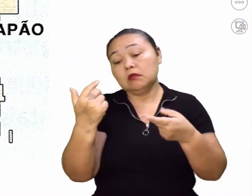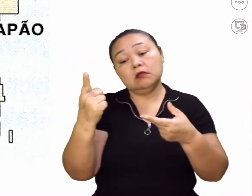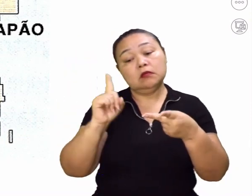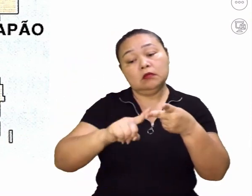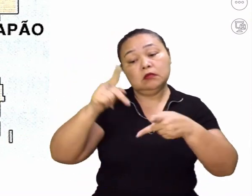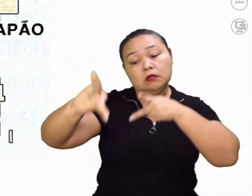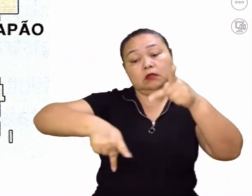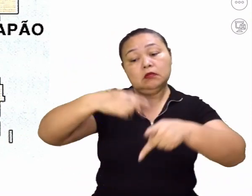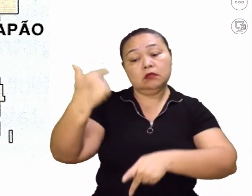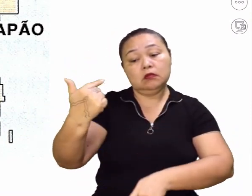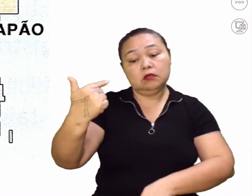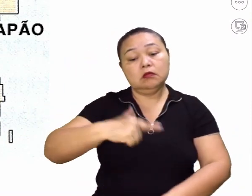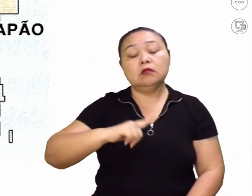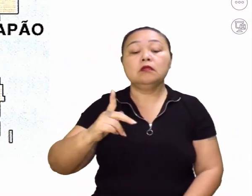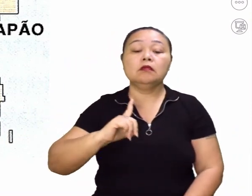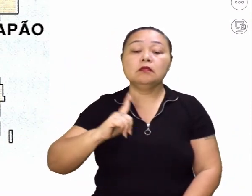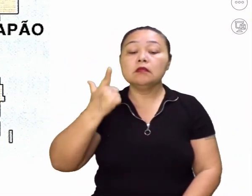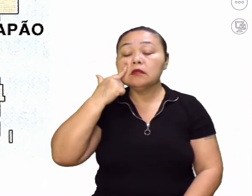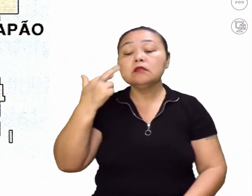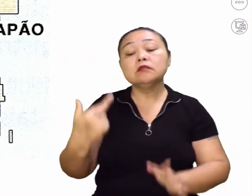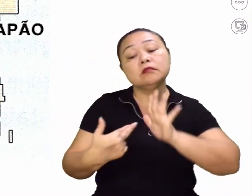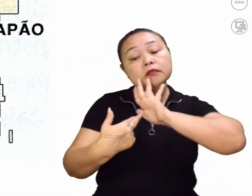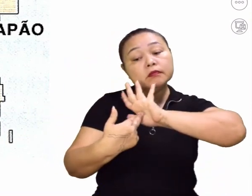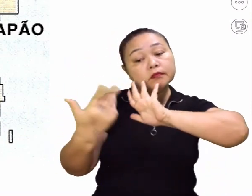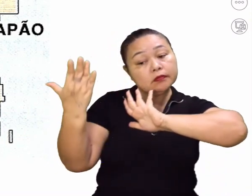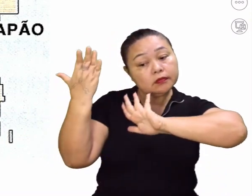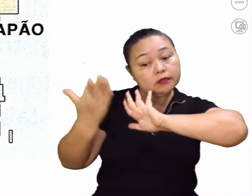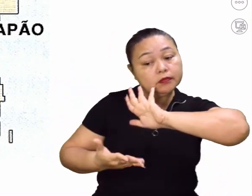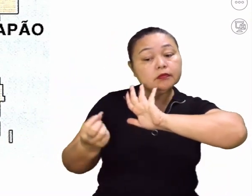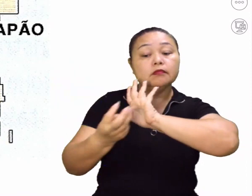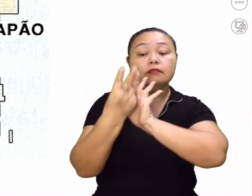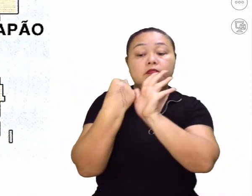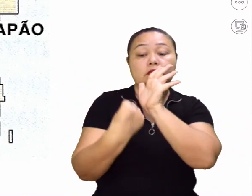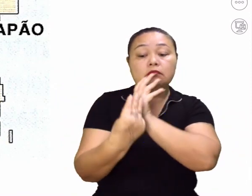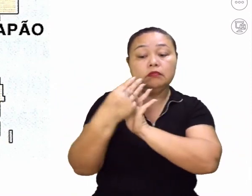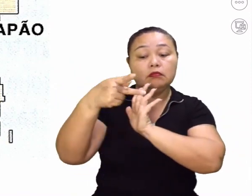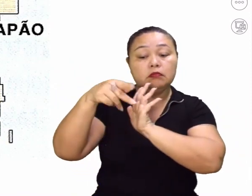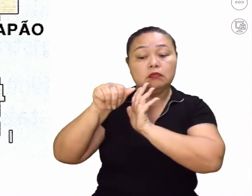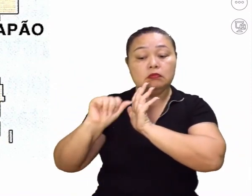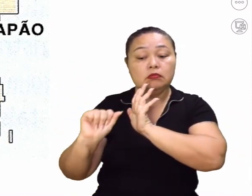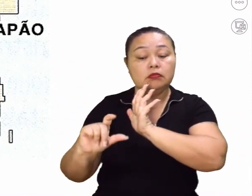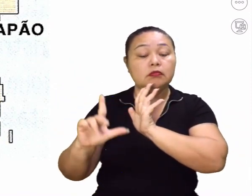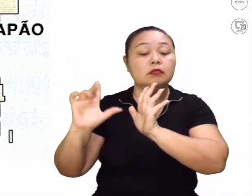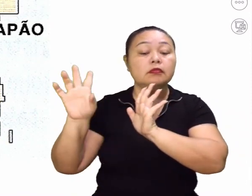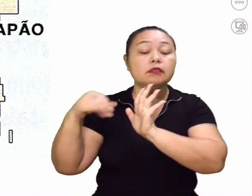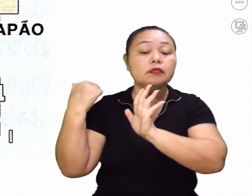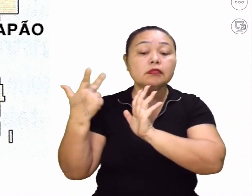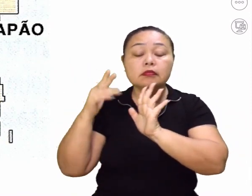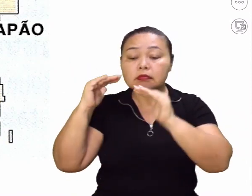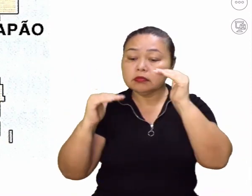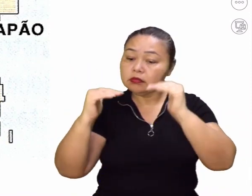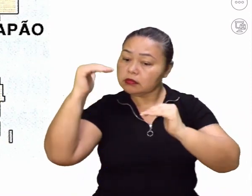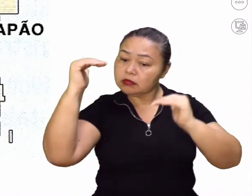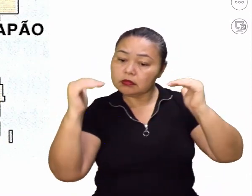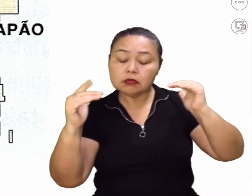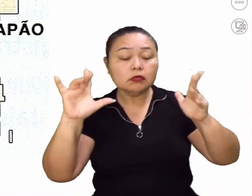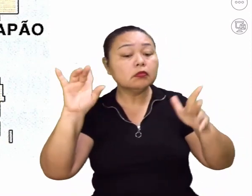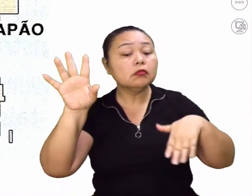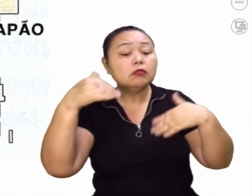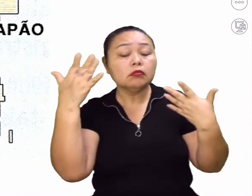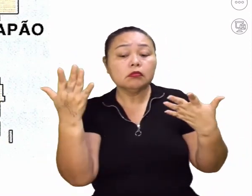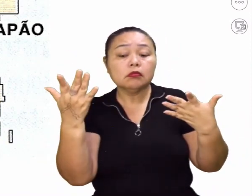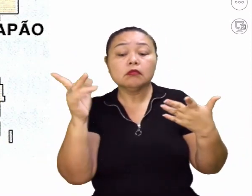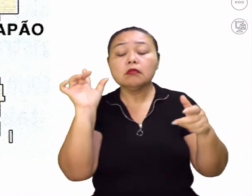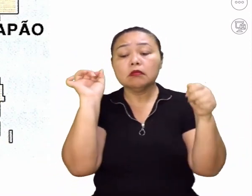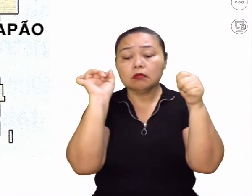população. Então, é isso que representa esse mapa. Tá? Ele faz uma proporção.